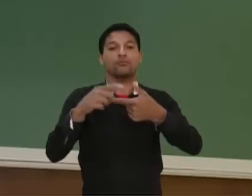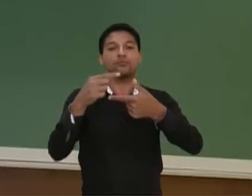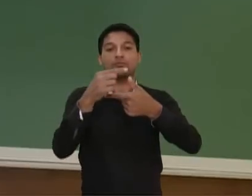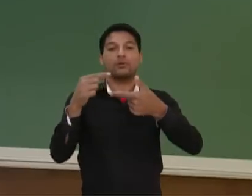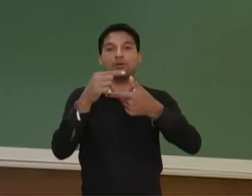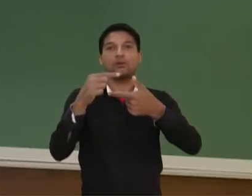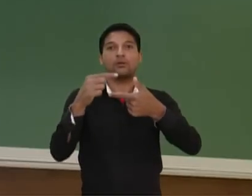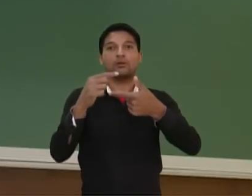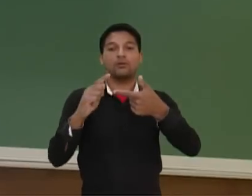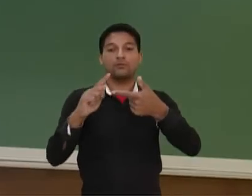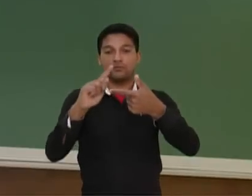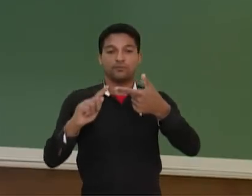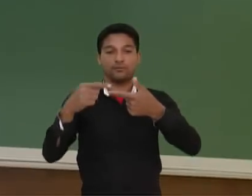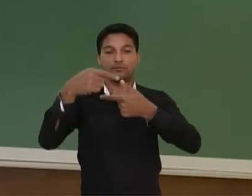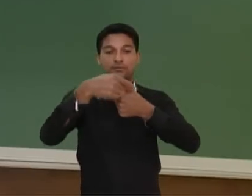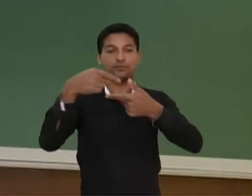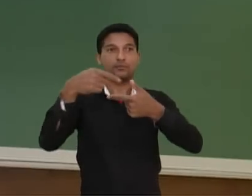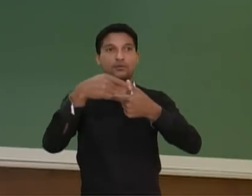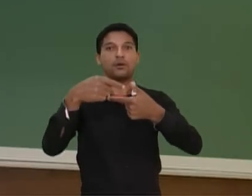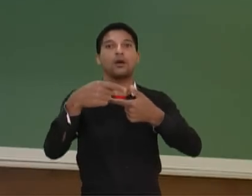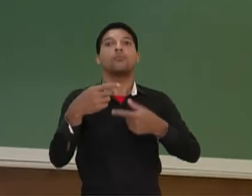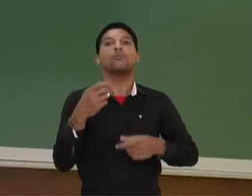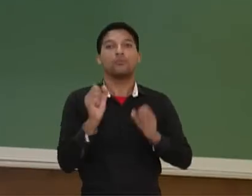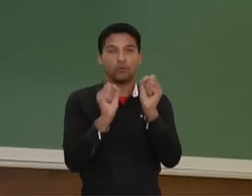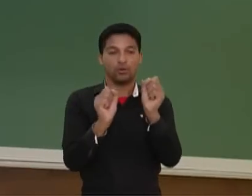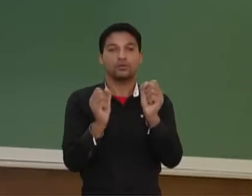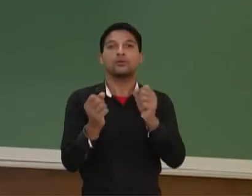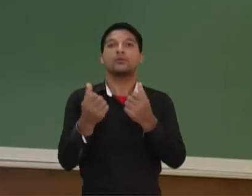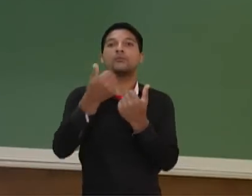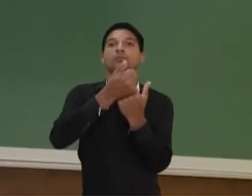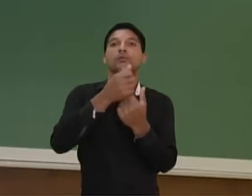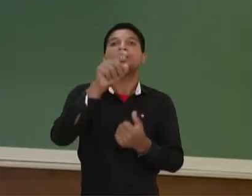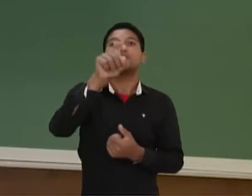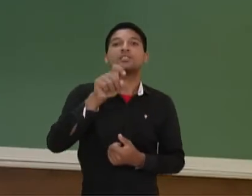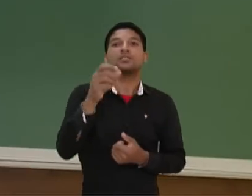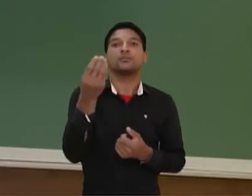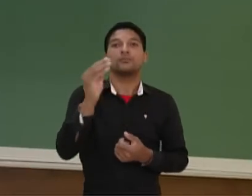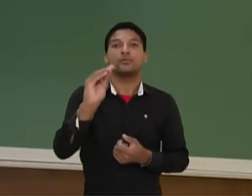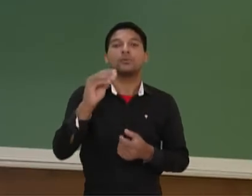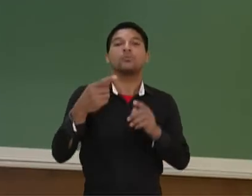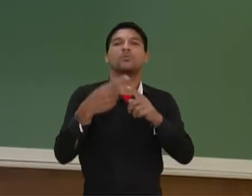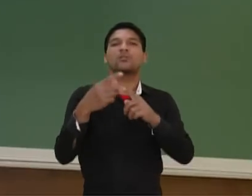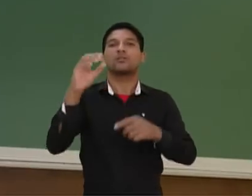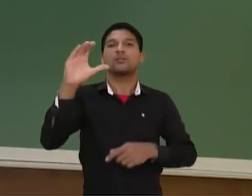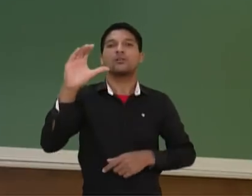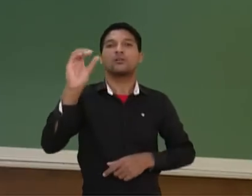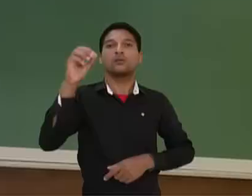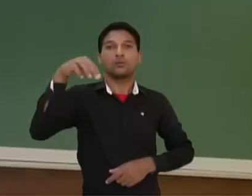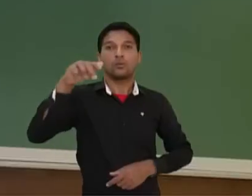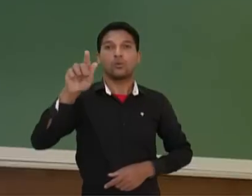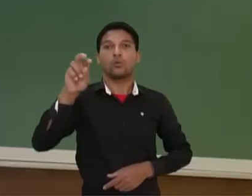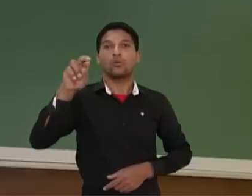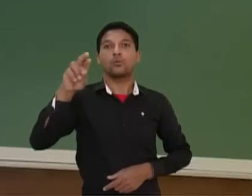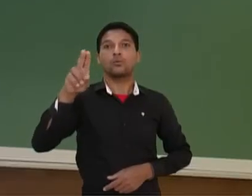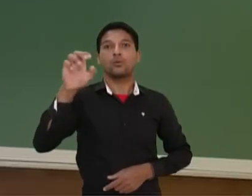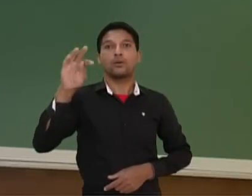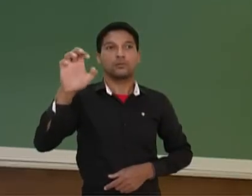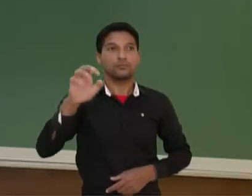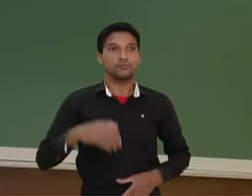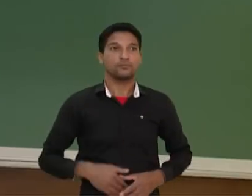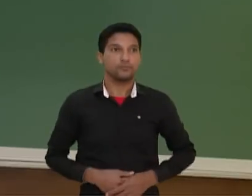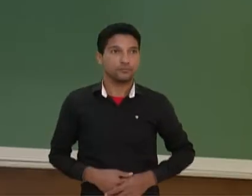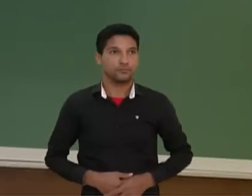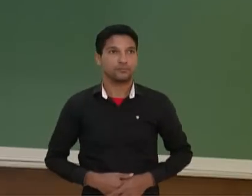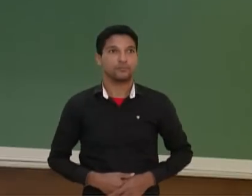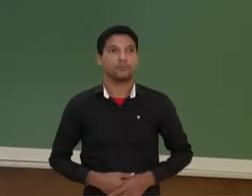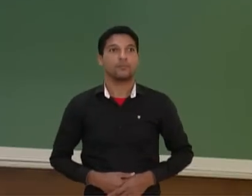de x, tá bom? Então, olha só. Aqui eu anotei para você a informação. Ó, no trapézio isósceles há dois ângulos de 40 graus,